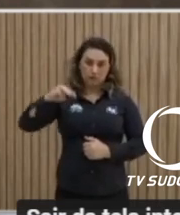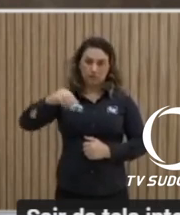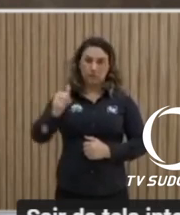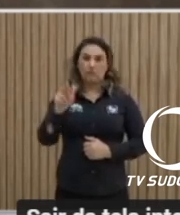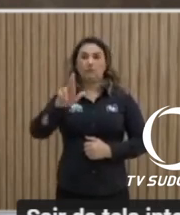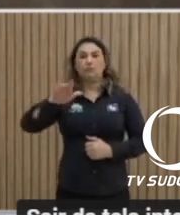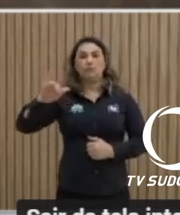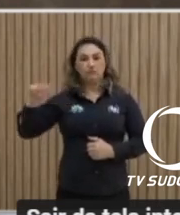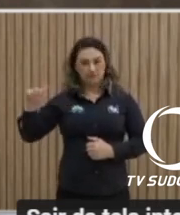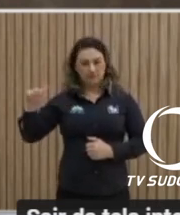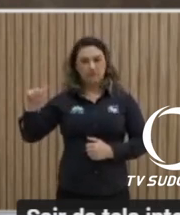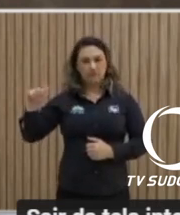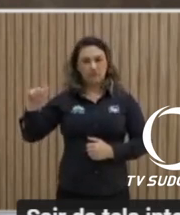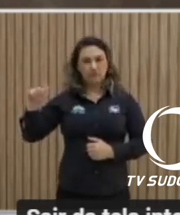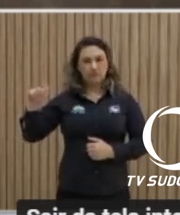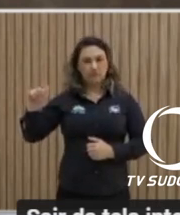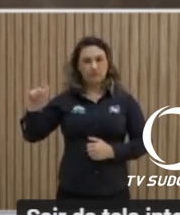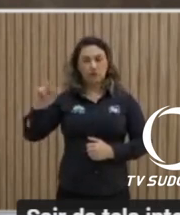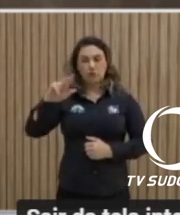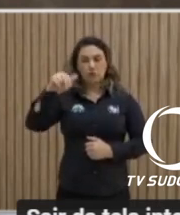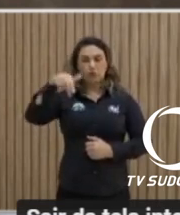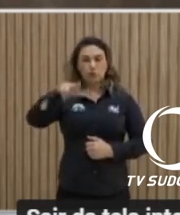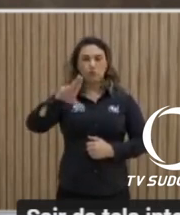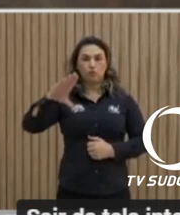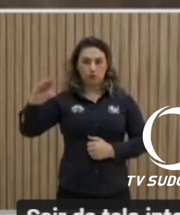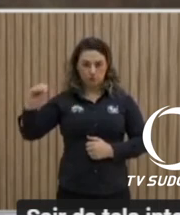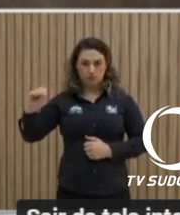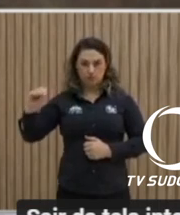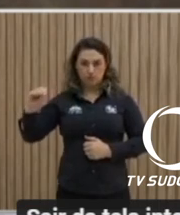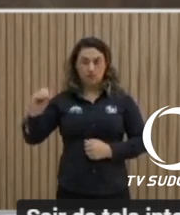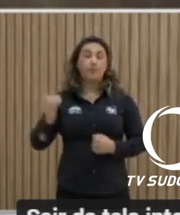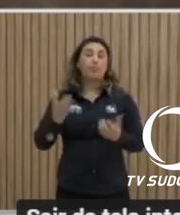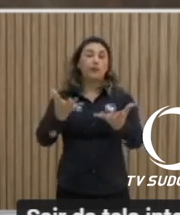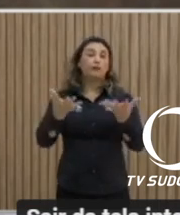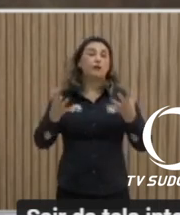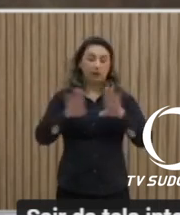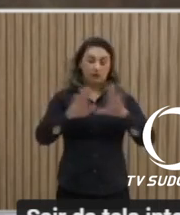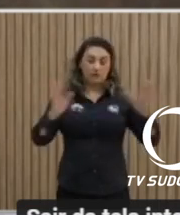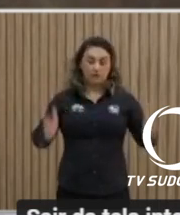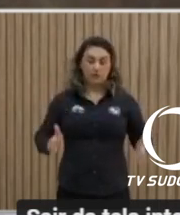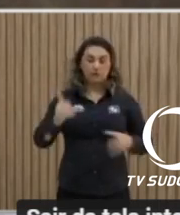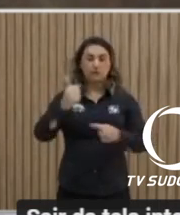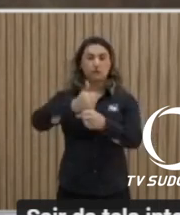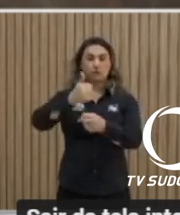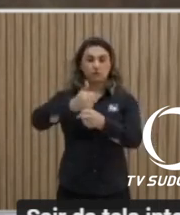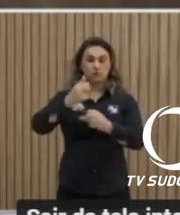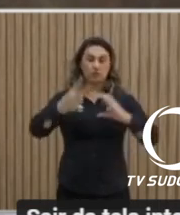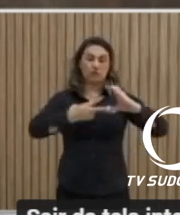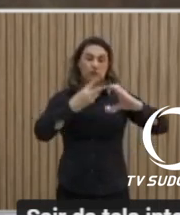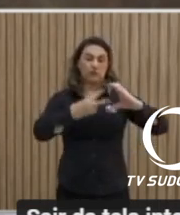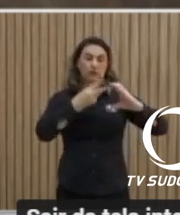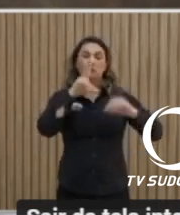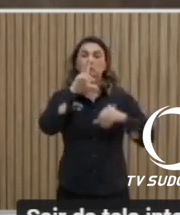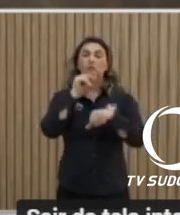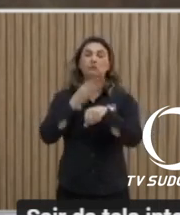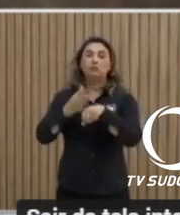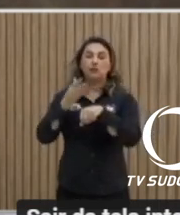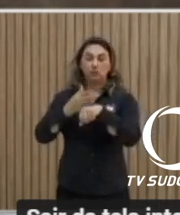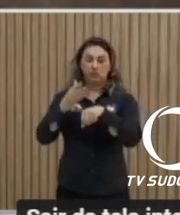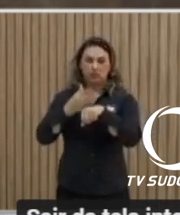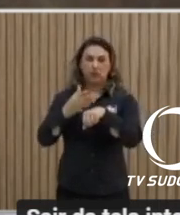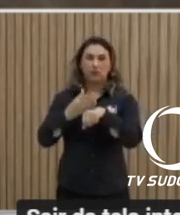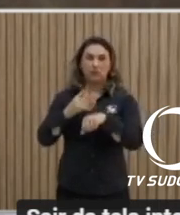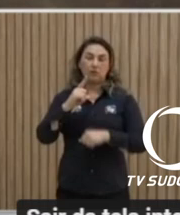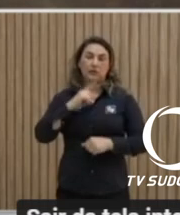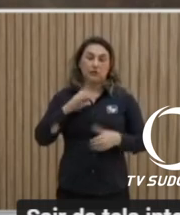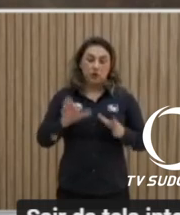Cristina de Oliveira Rodrigues Ameira e Rômulo Fagion, requerem à mesa diretora da comarca da Câmara Municipal de Pato Branco a instauração